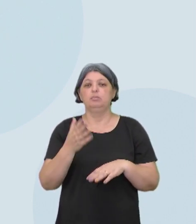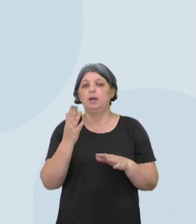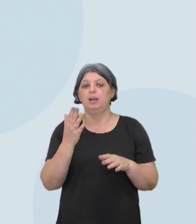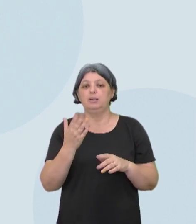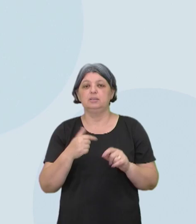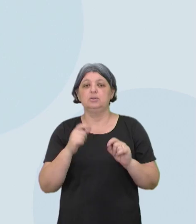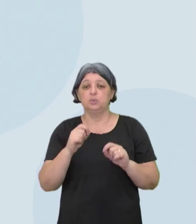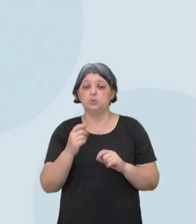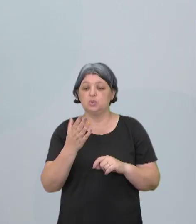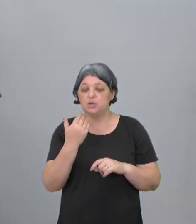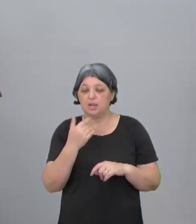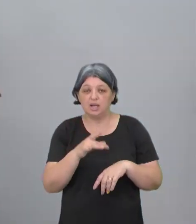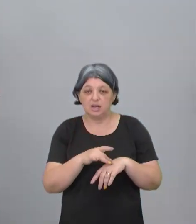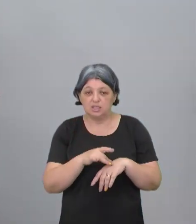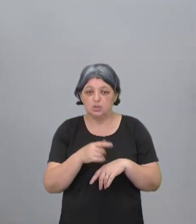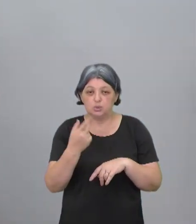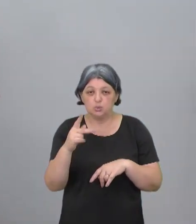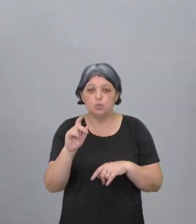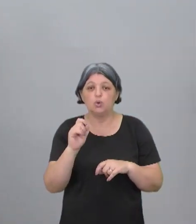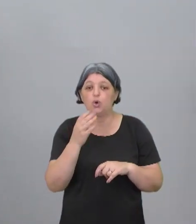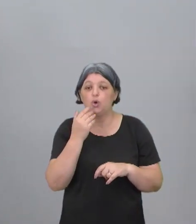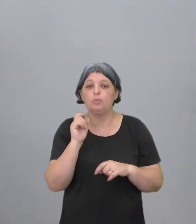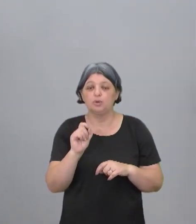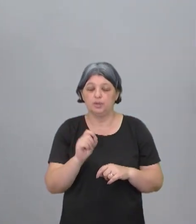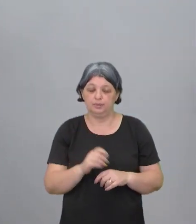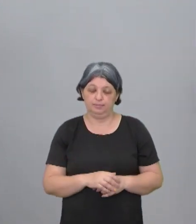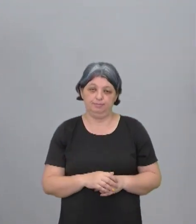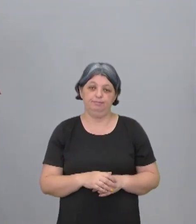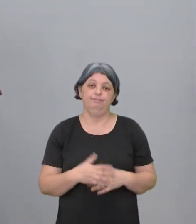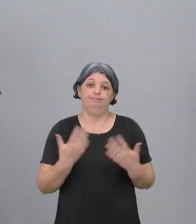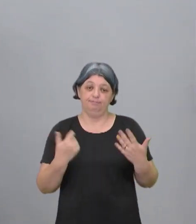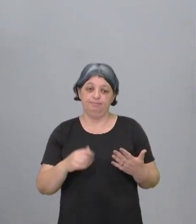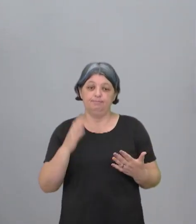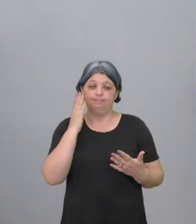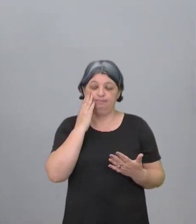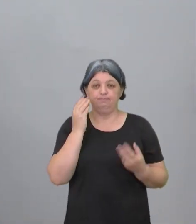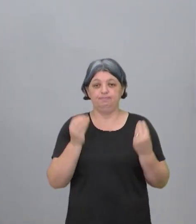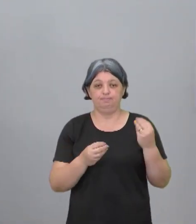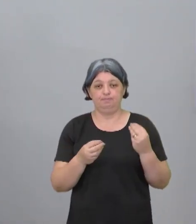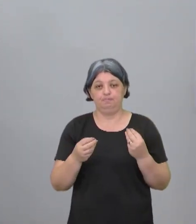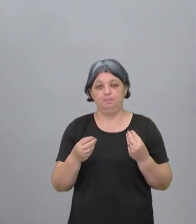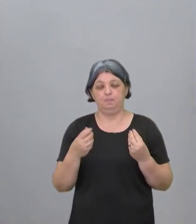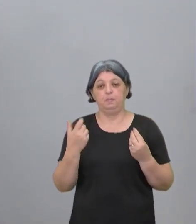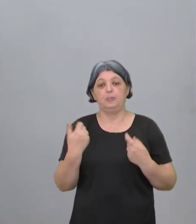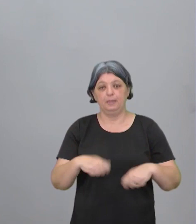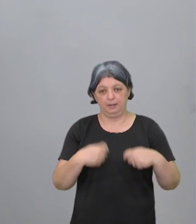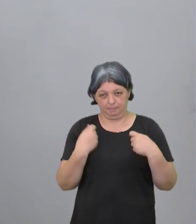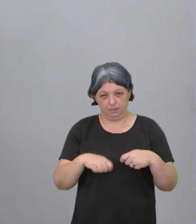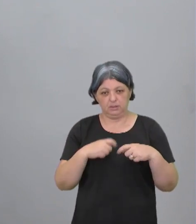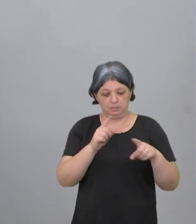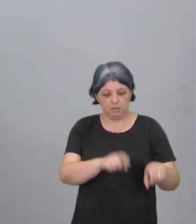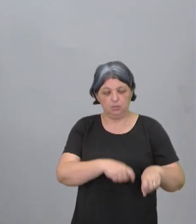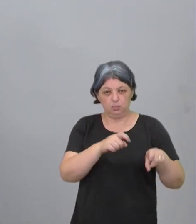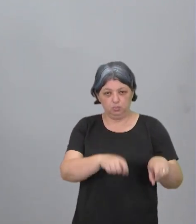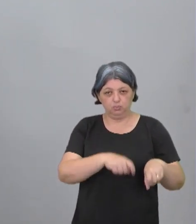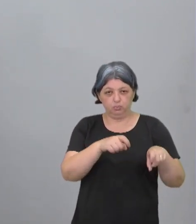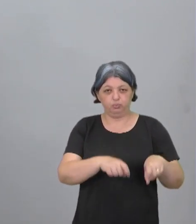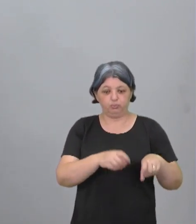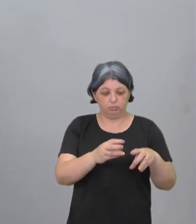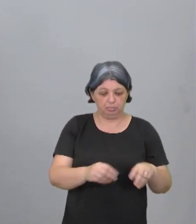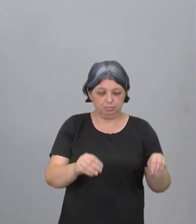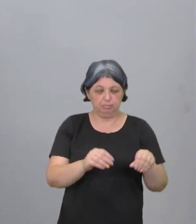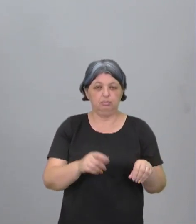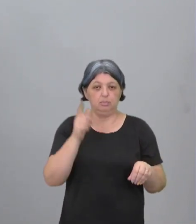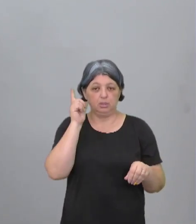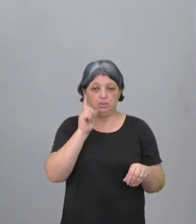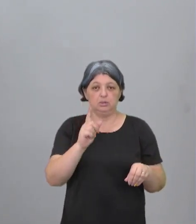Então, a gente falando sobre essa produção e como nós podemos pensar, já que nós precisamos da agricultura, né? Nós precisamos do solo para